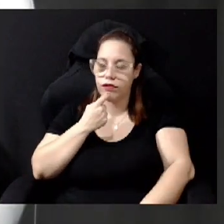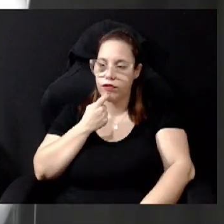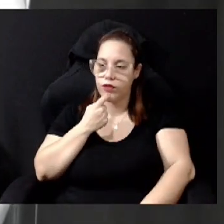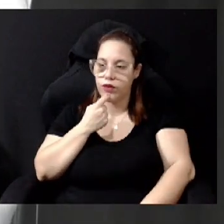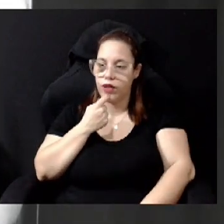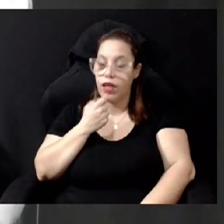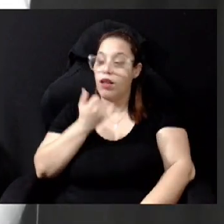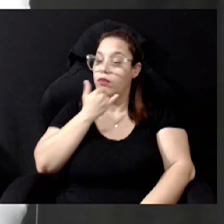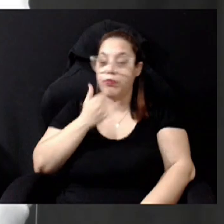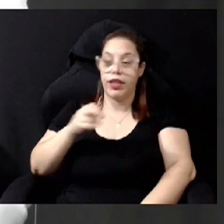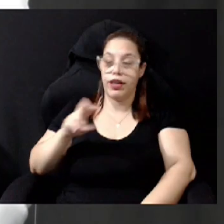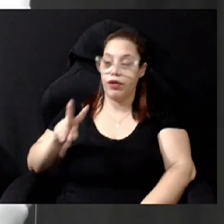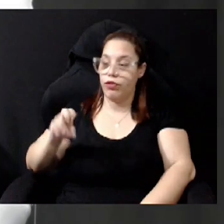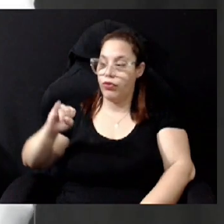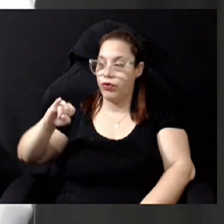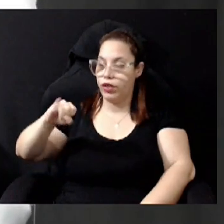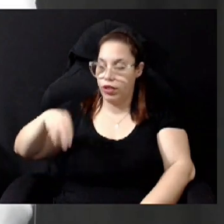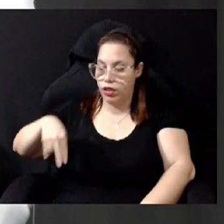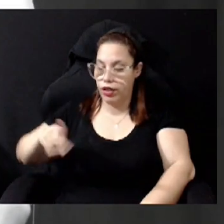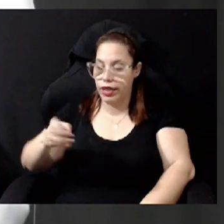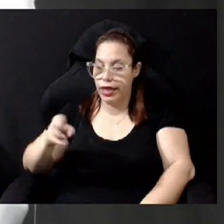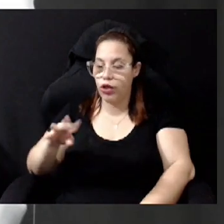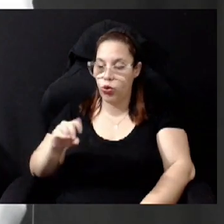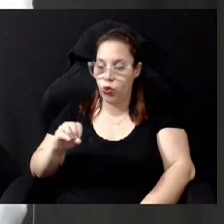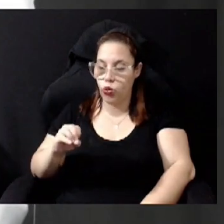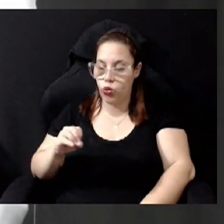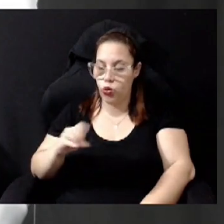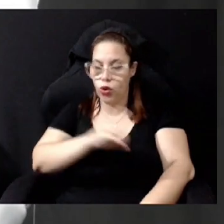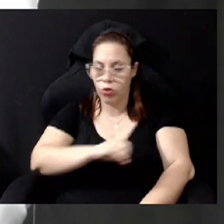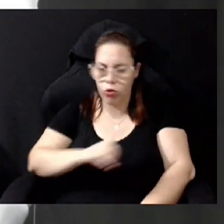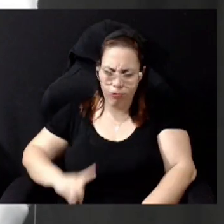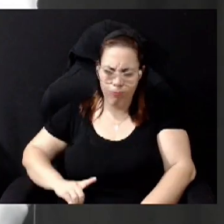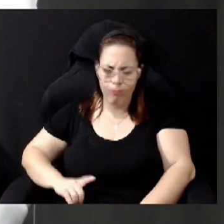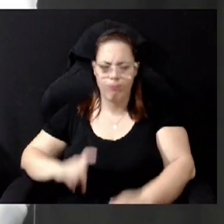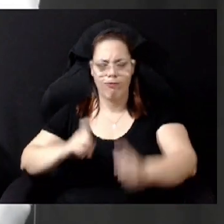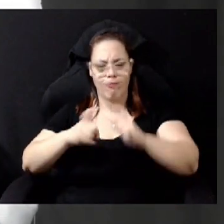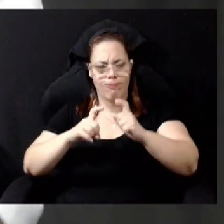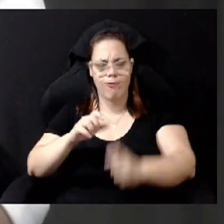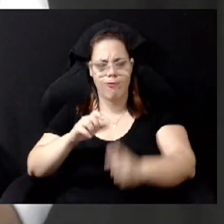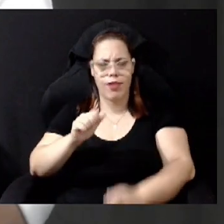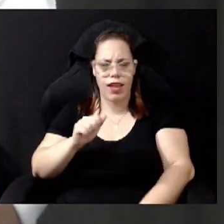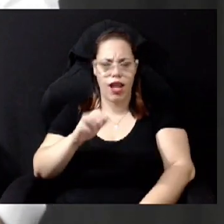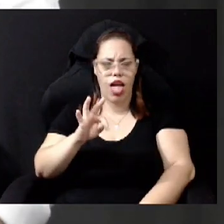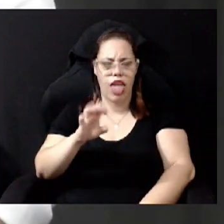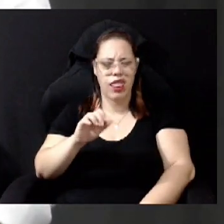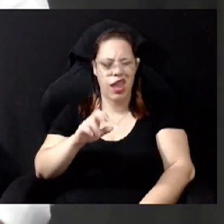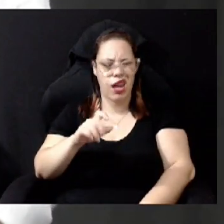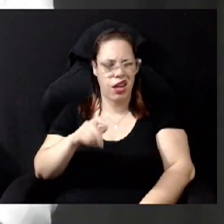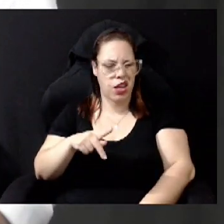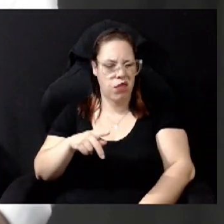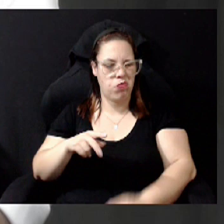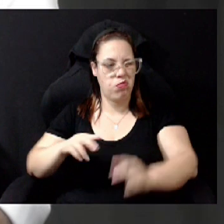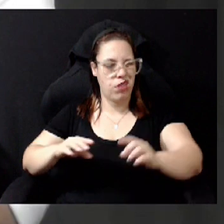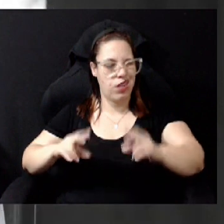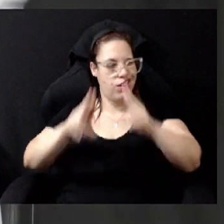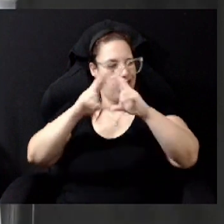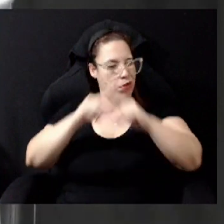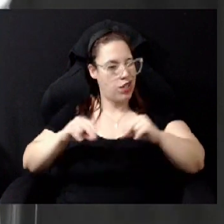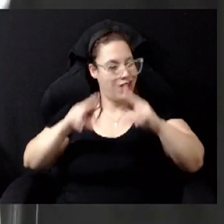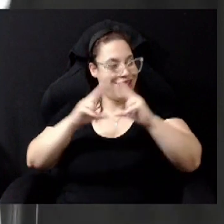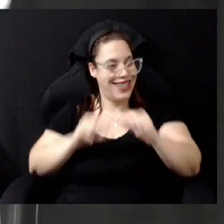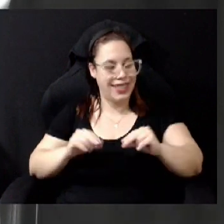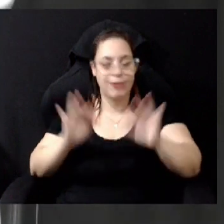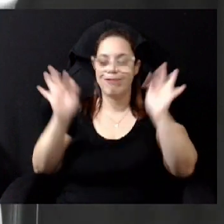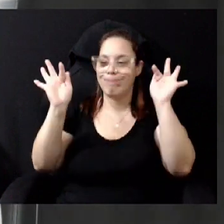você mesmo disse, né? Quantas reuniões nós tivemos na Artesp, no DR, em Brasília, e felizmente levamos